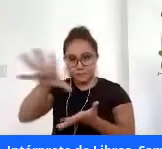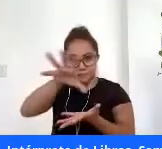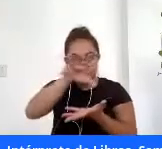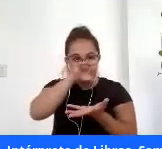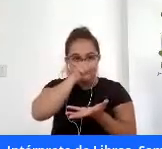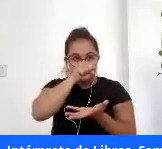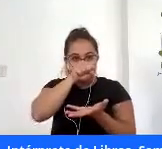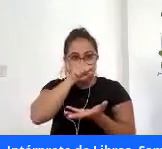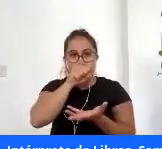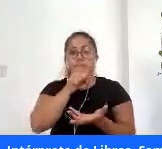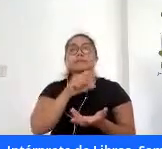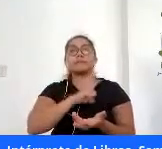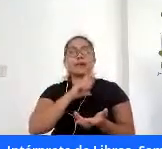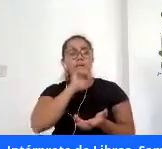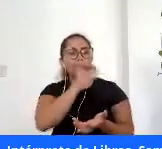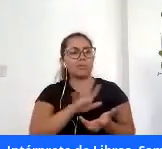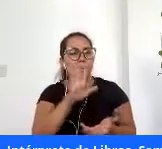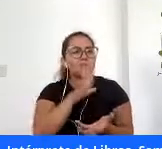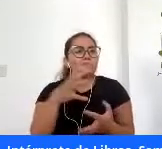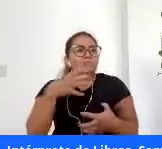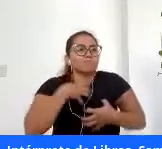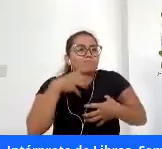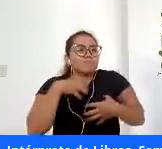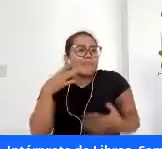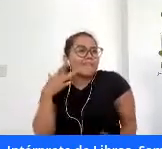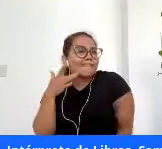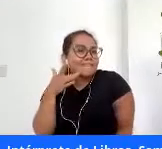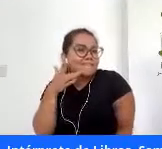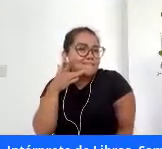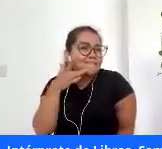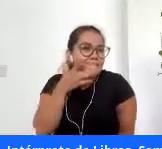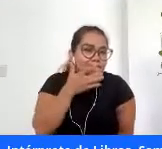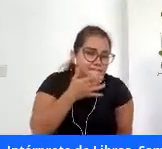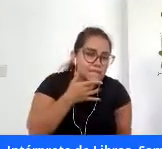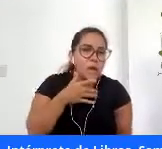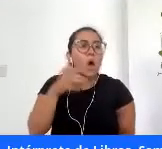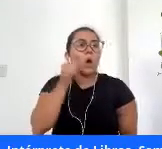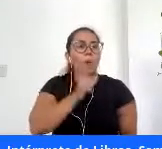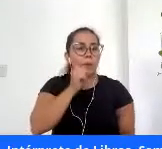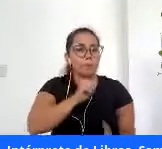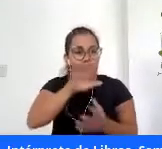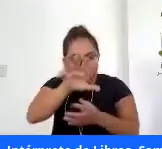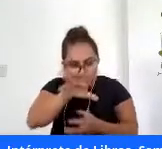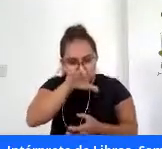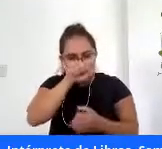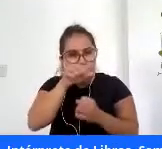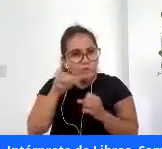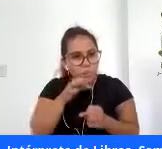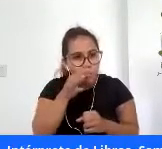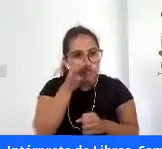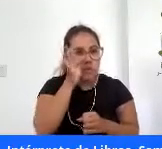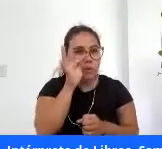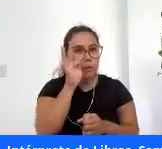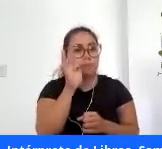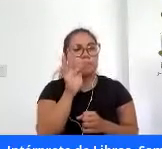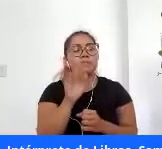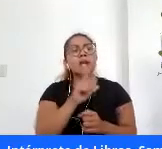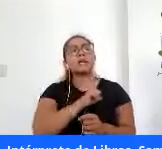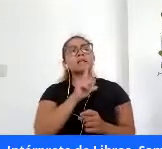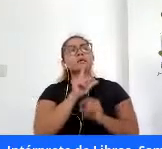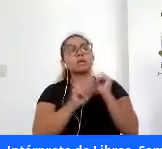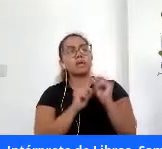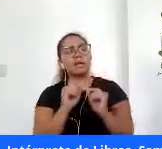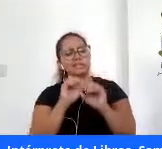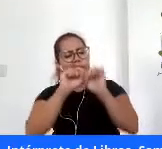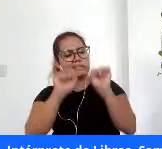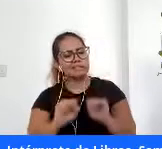aqui tem uma imagem mostrando uma sensação gostosa de uma mulher cheirando uma planta, né, uma flor, né, e aí justamente o sistema olfatório ele é